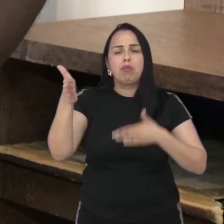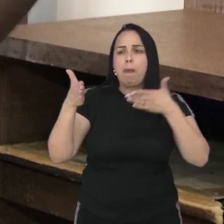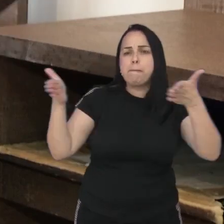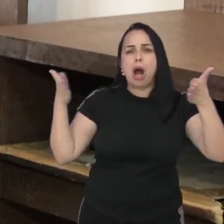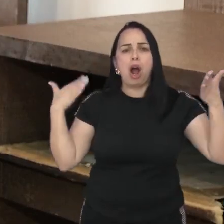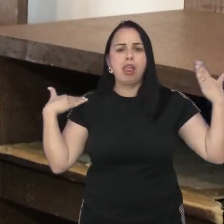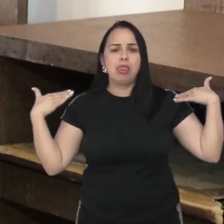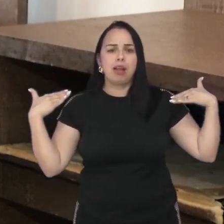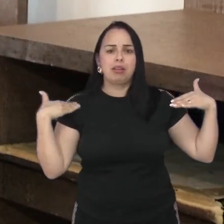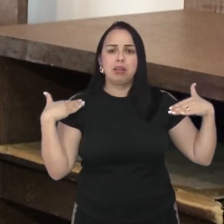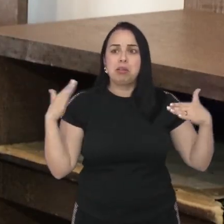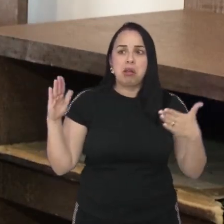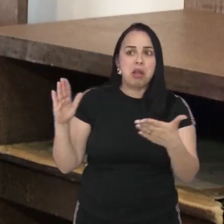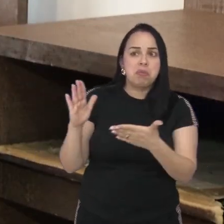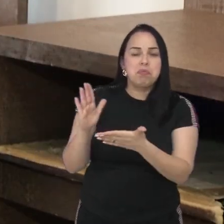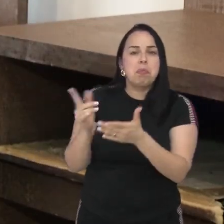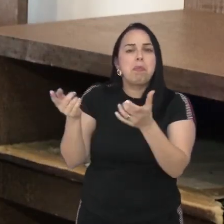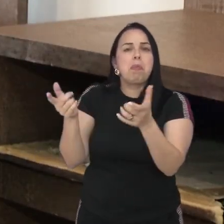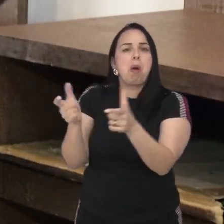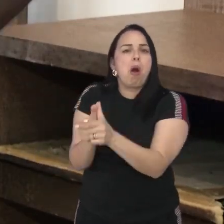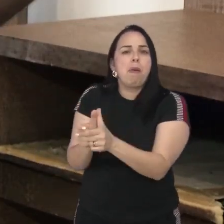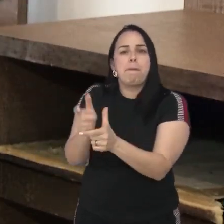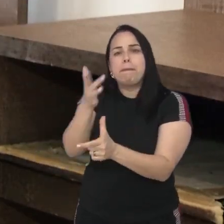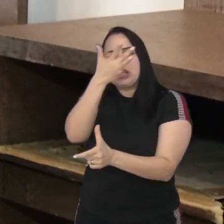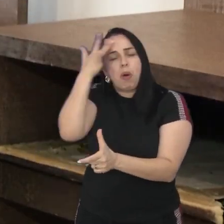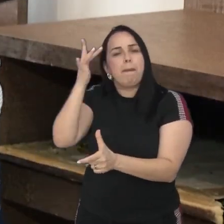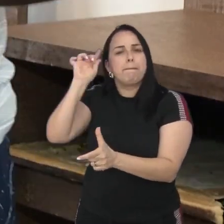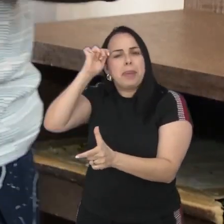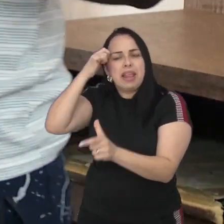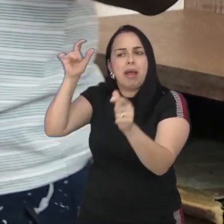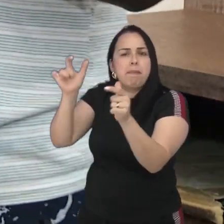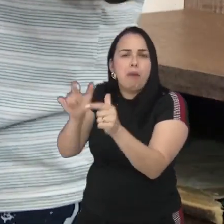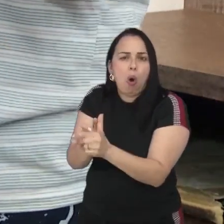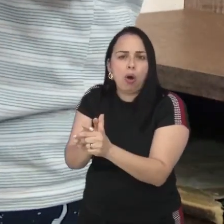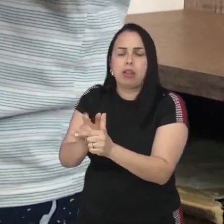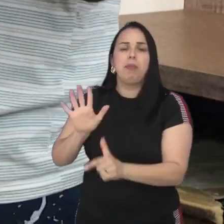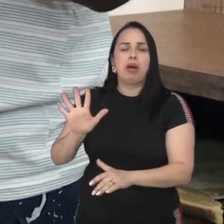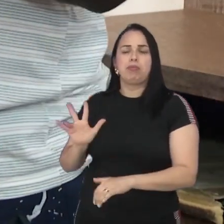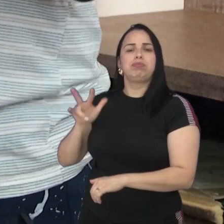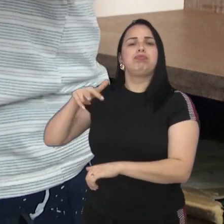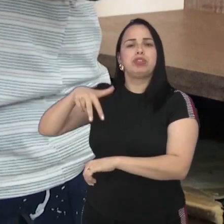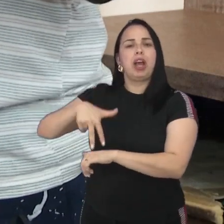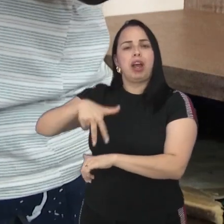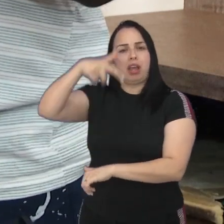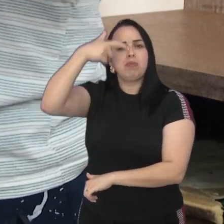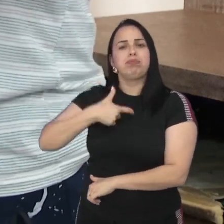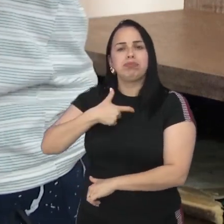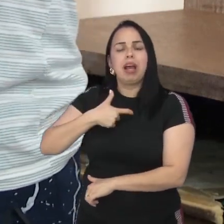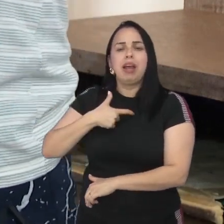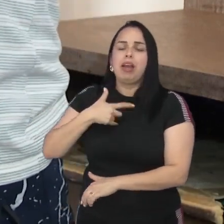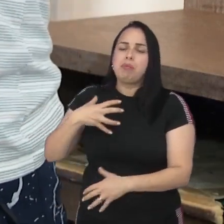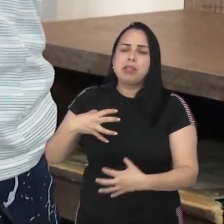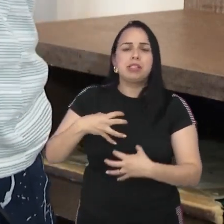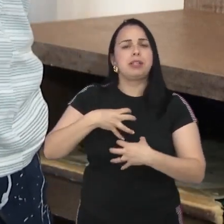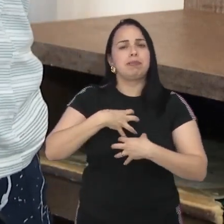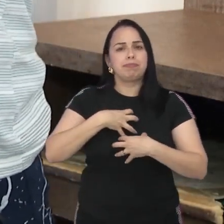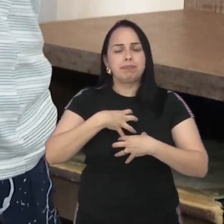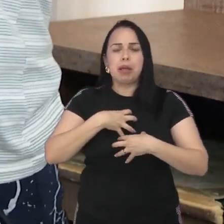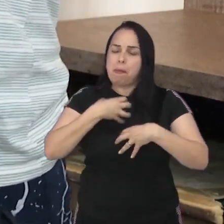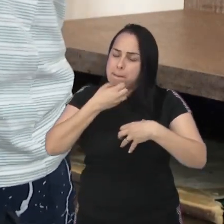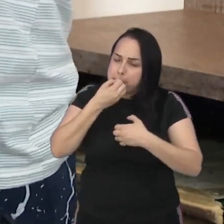algum rolê assim e não tem tantas pessoas pretas, então eu chego lá assim, não, eu tô aqui. Então eu me